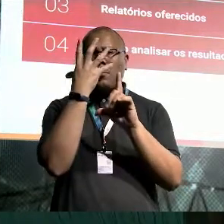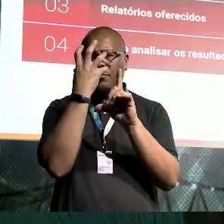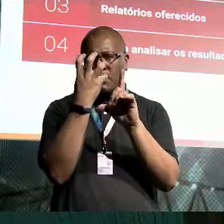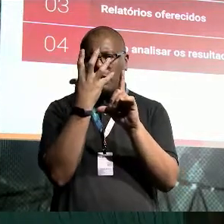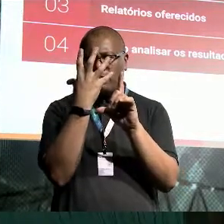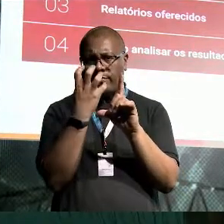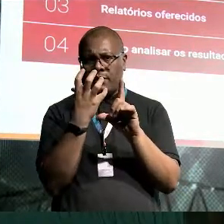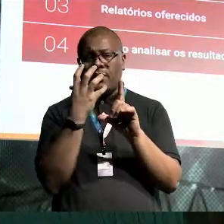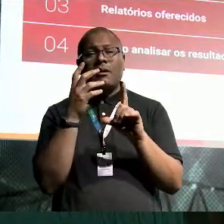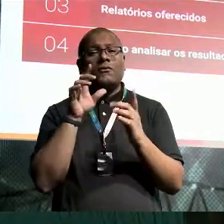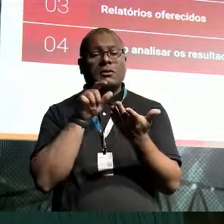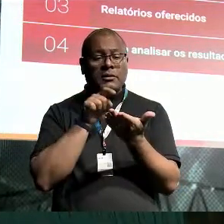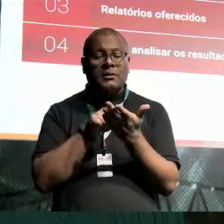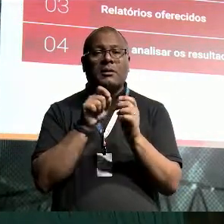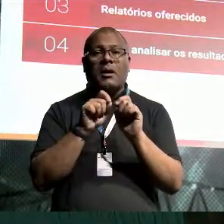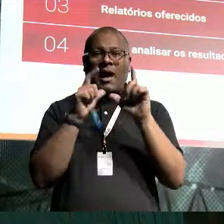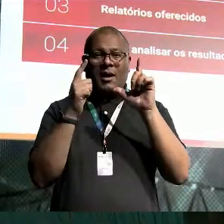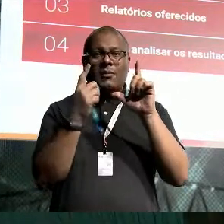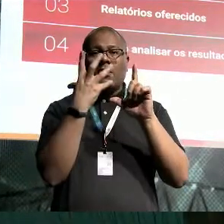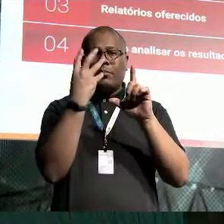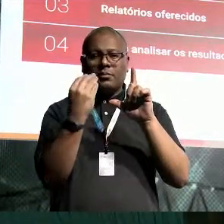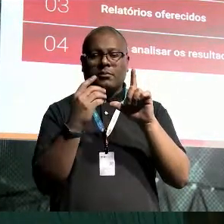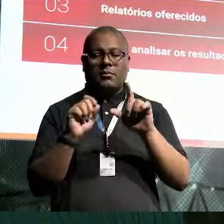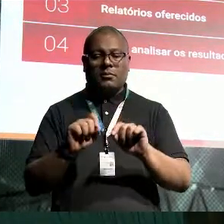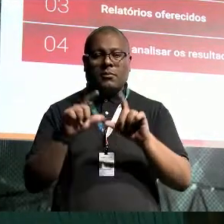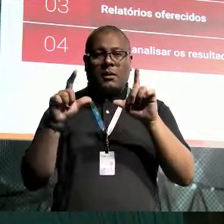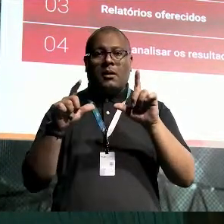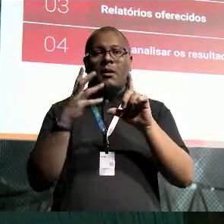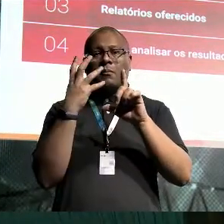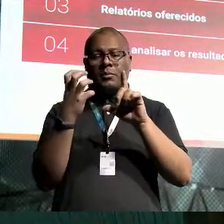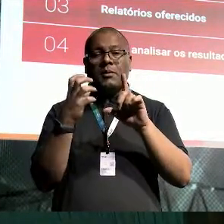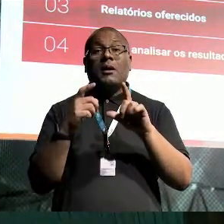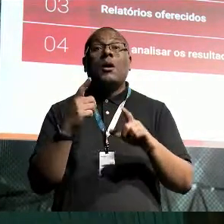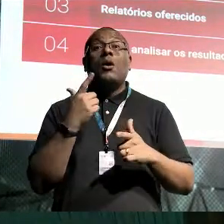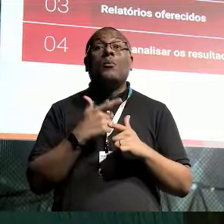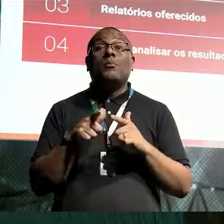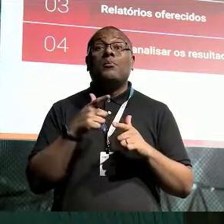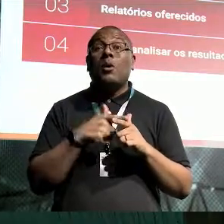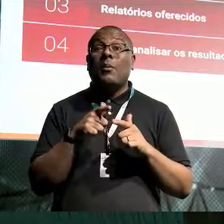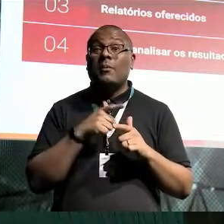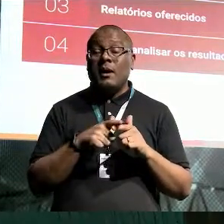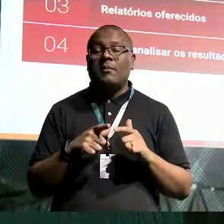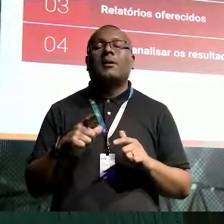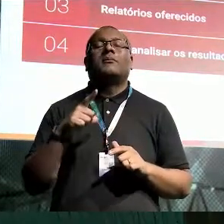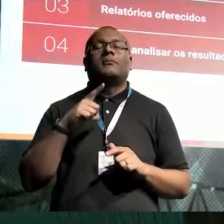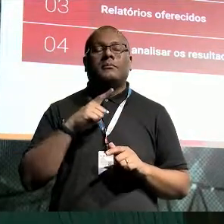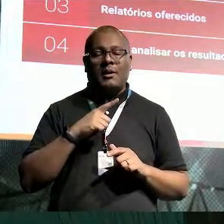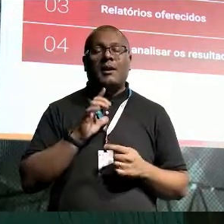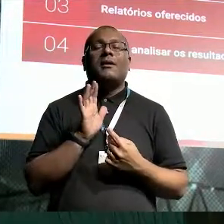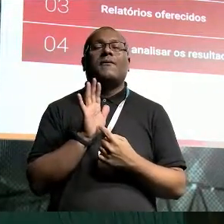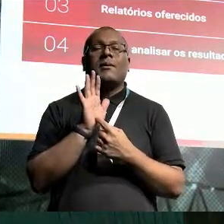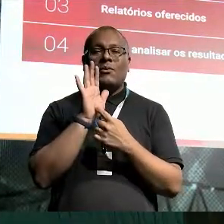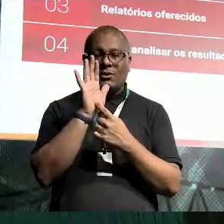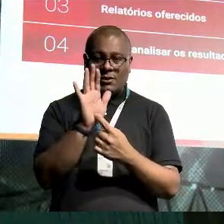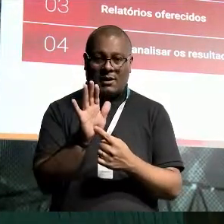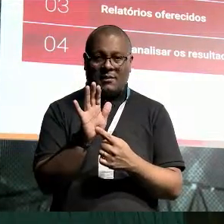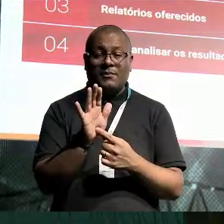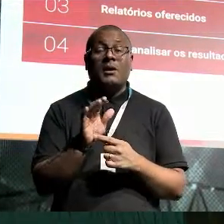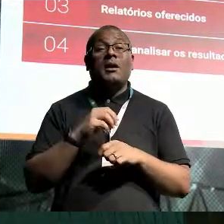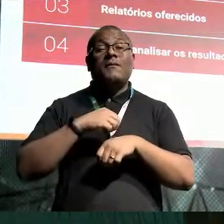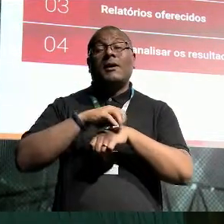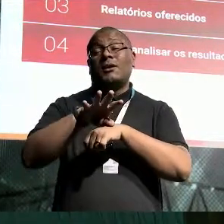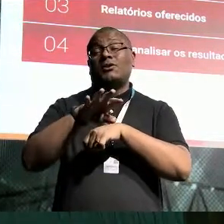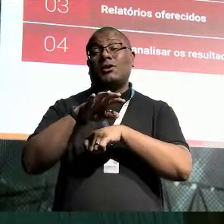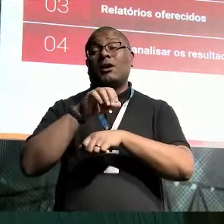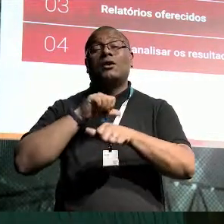todas as telas para vocês, ele vai te mostrar a indicação dos bugs que tem naquelas telas correspondentes, e ele ainda vai te sugerir